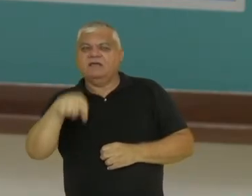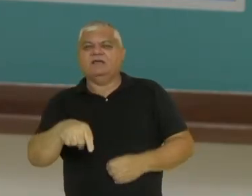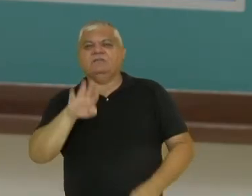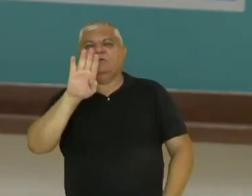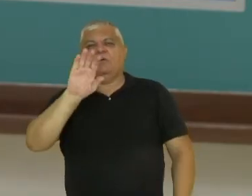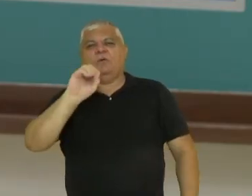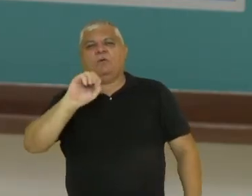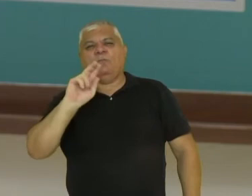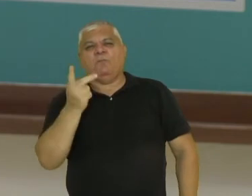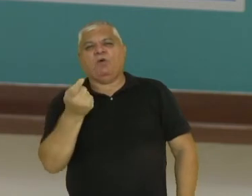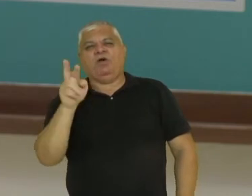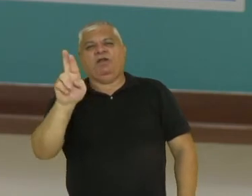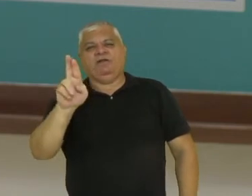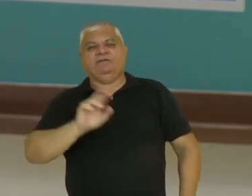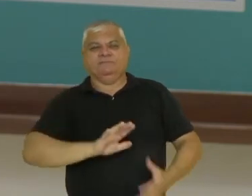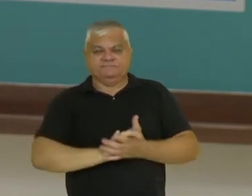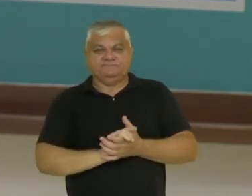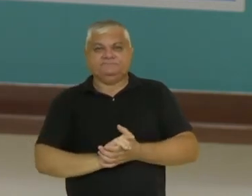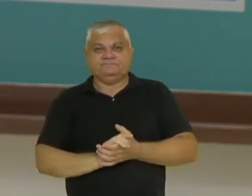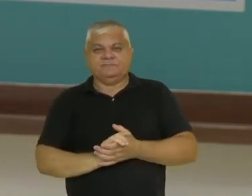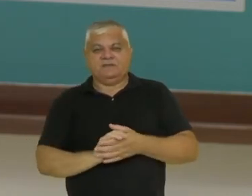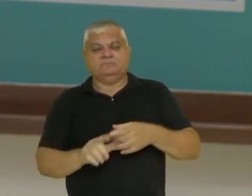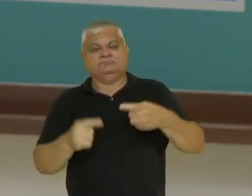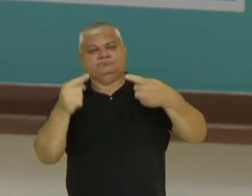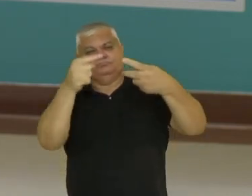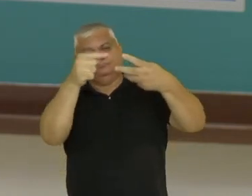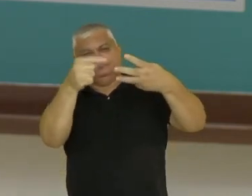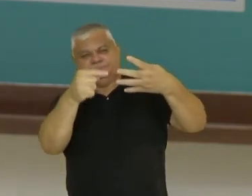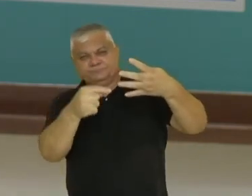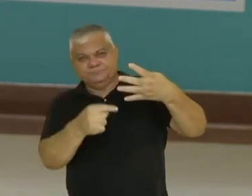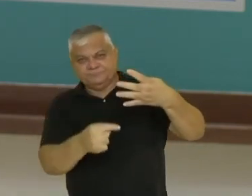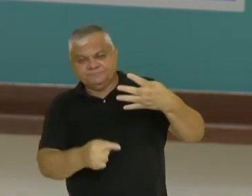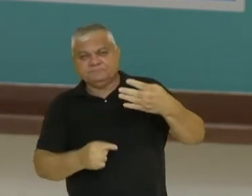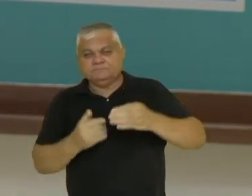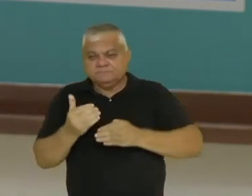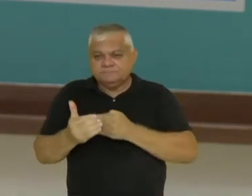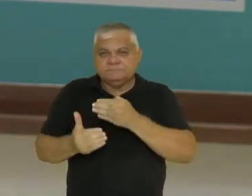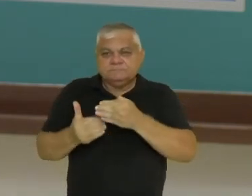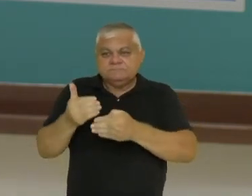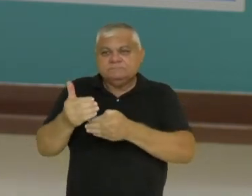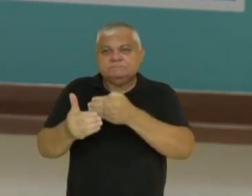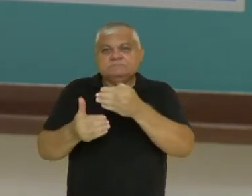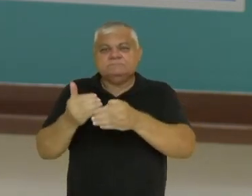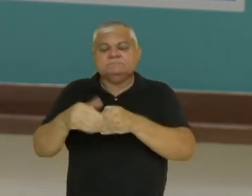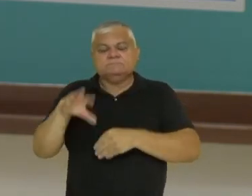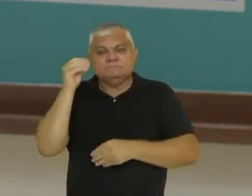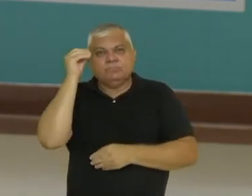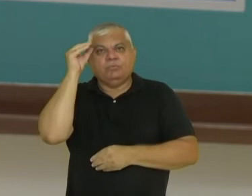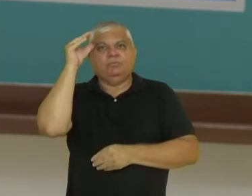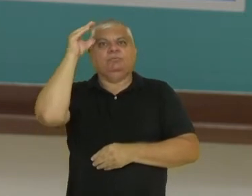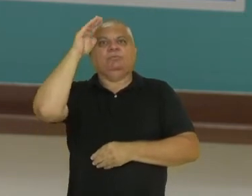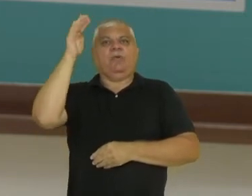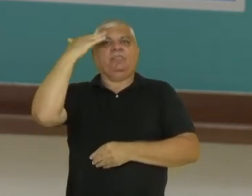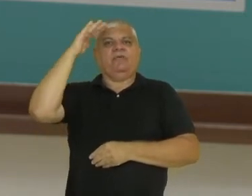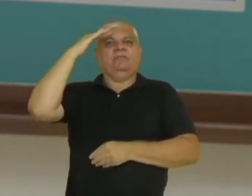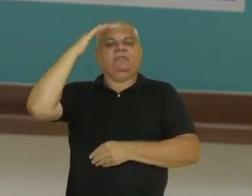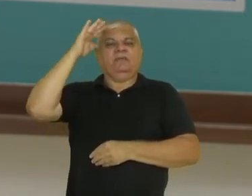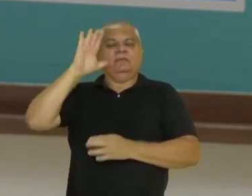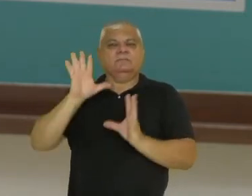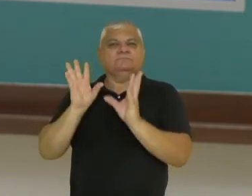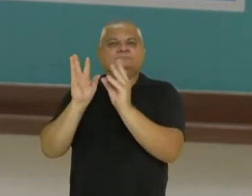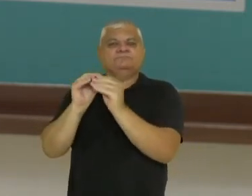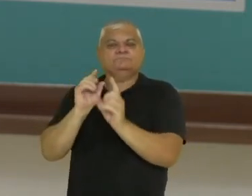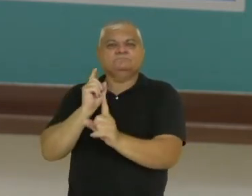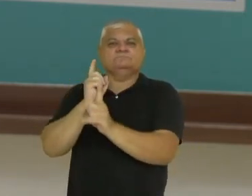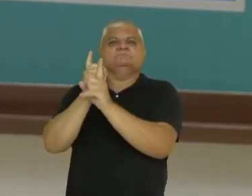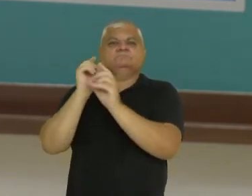Bohr. Então essas são frases que mostram aí o conhecimento sendo formado e o modelo atômico chegando mais próximo aí